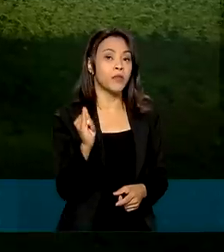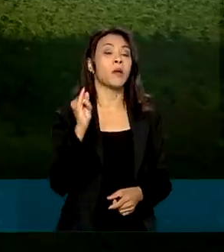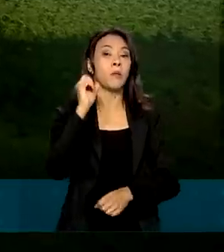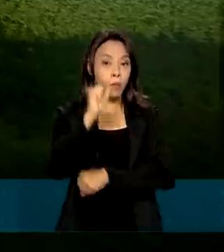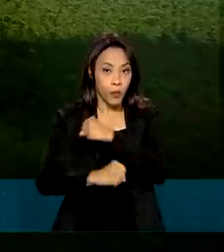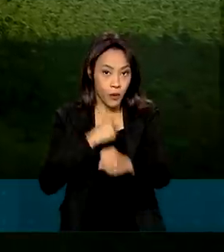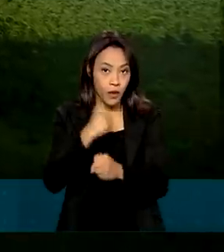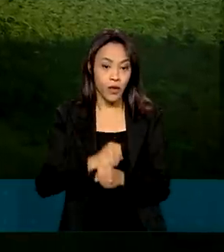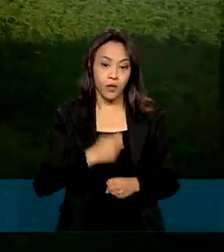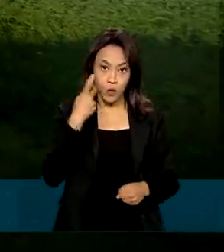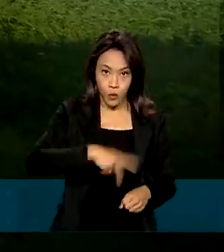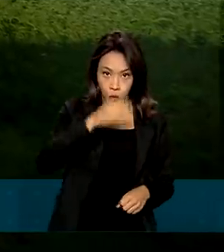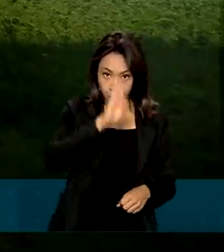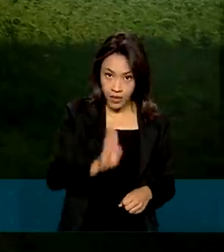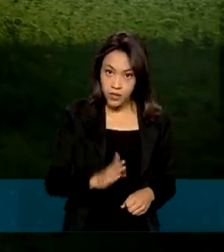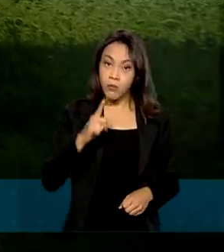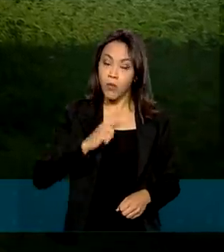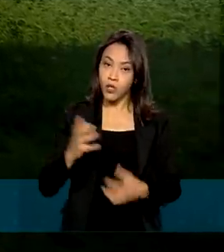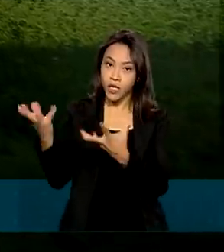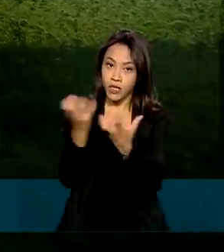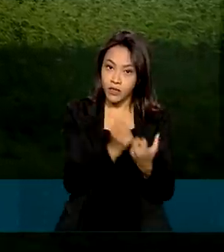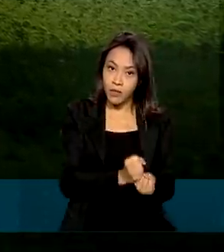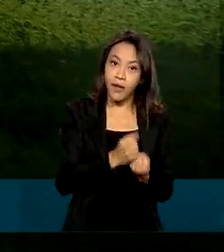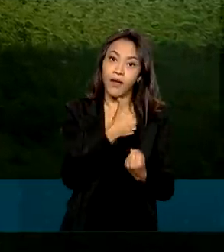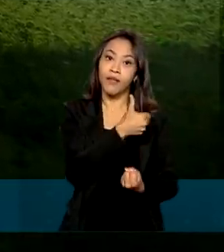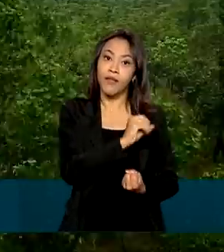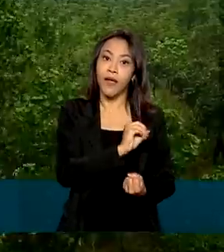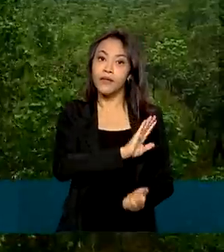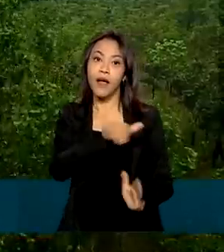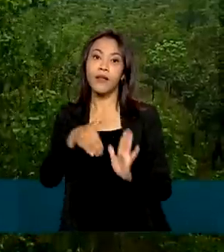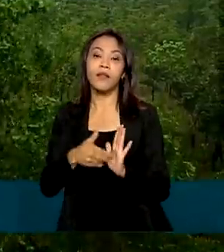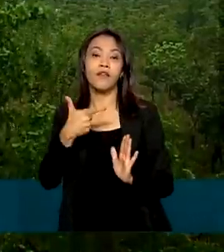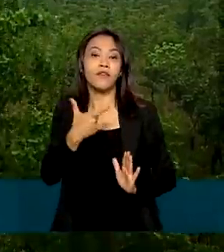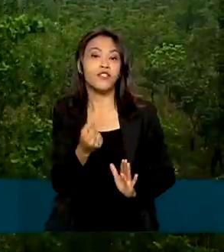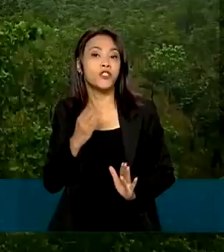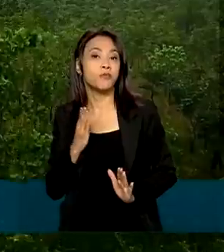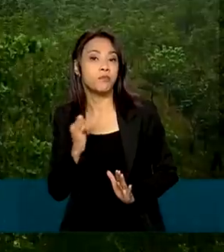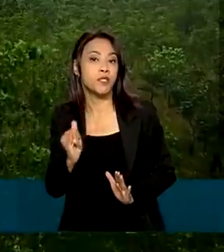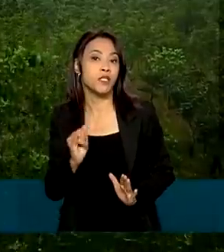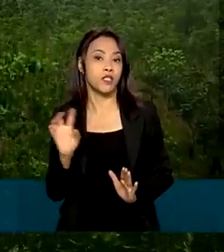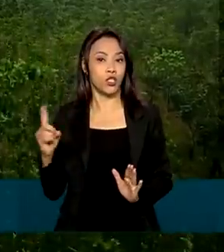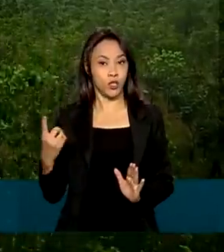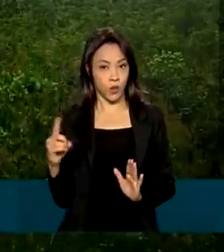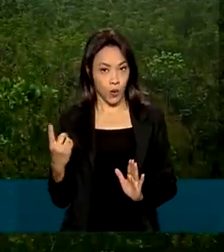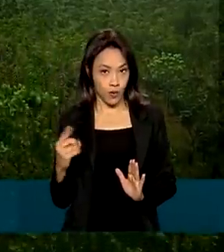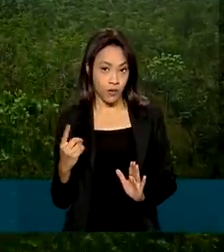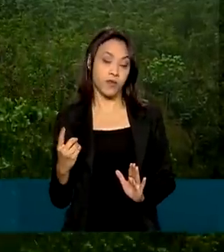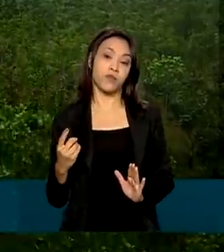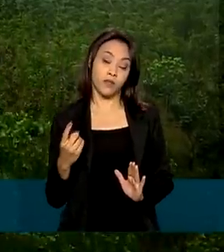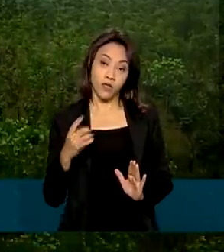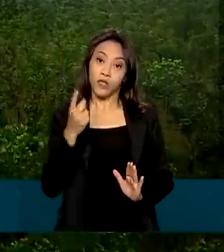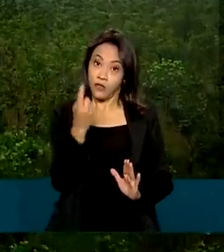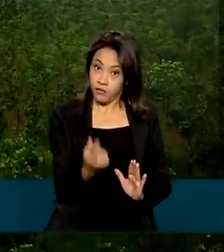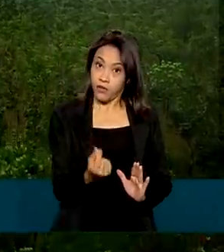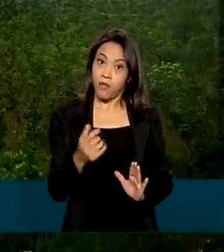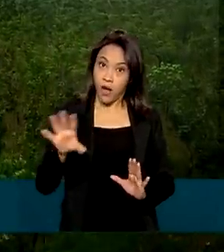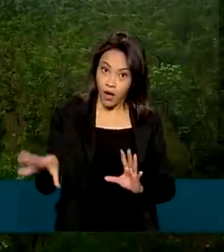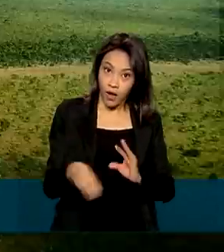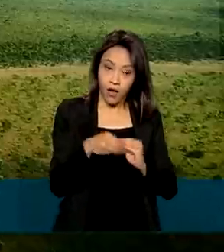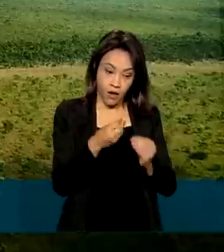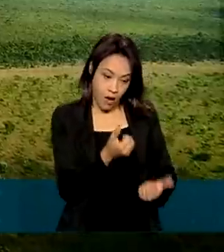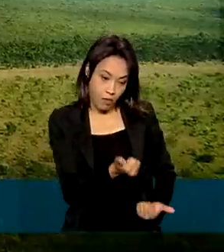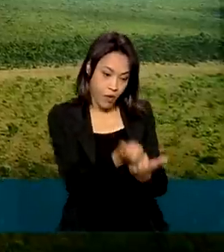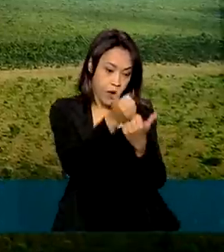só o Brasil pode receber entre 10 e 20 bilhões de dólares em Recursos adicionais para